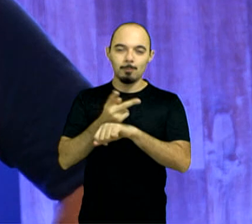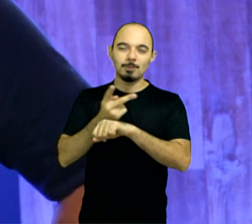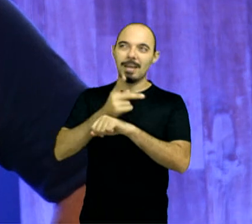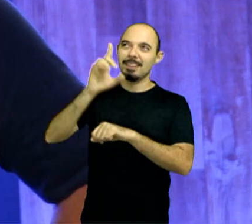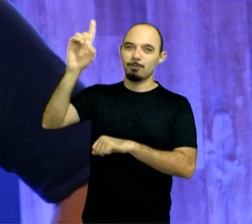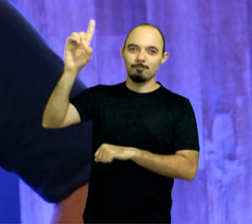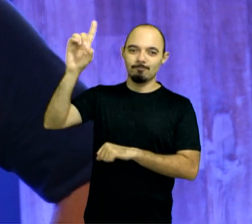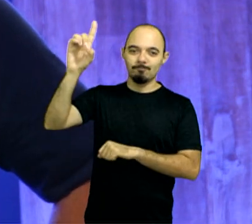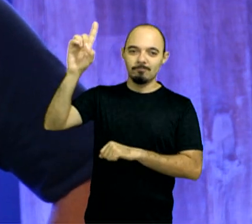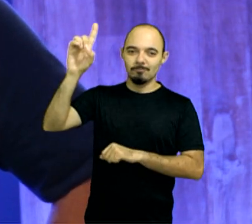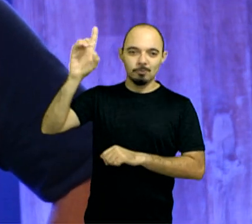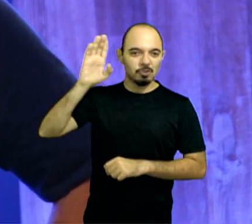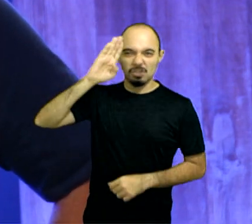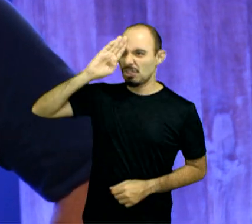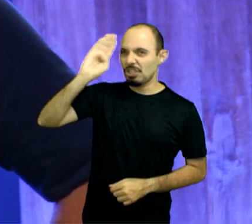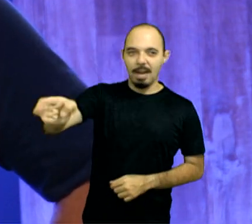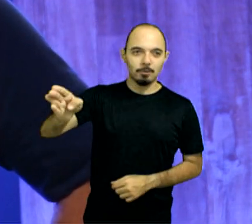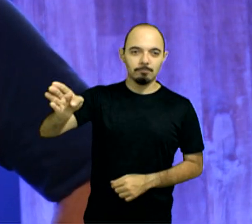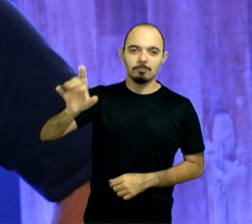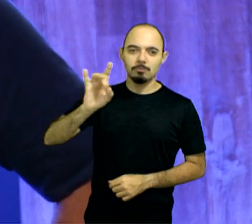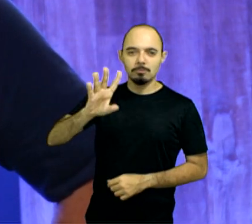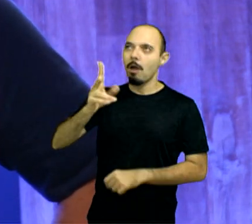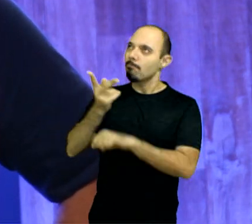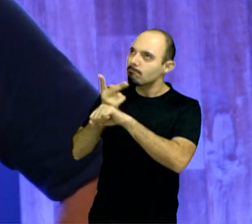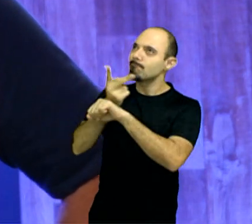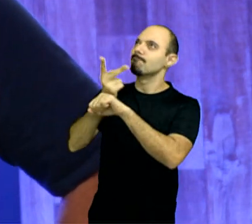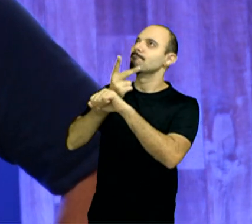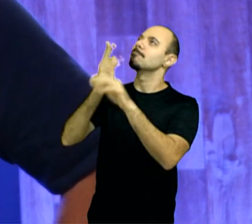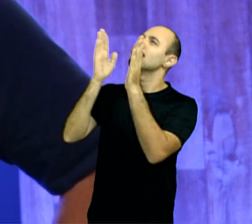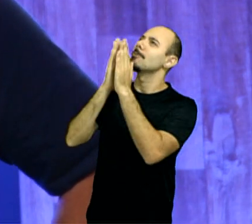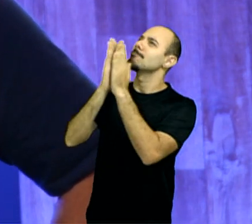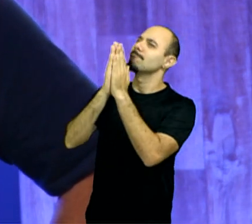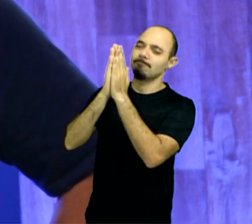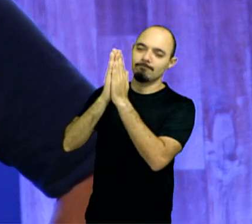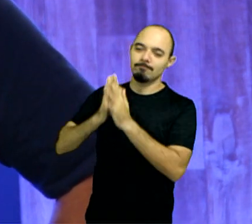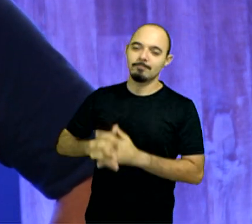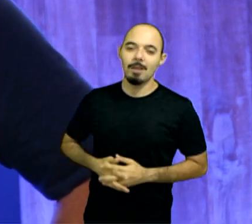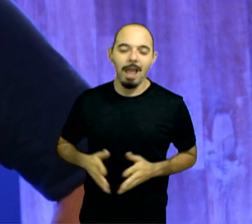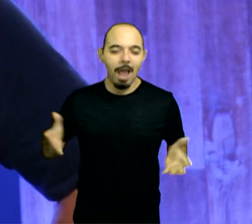escuta, né? E eu estou feliz hoje,